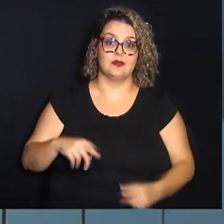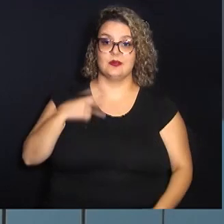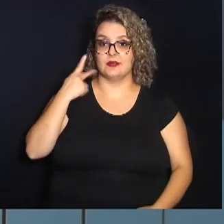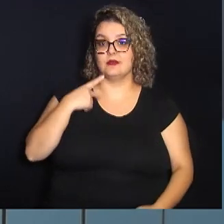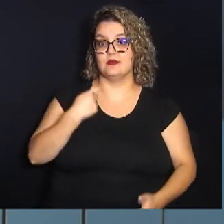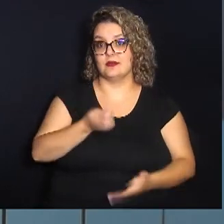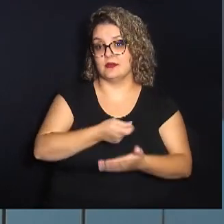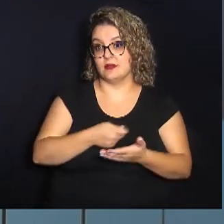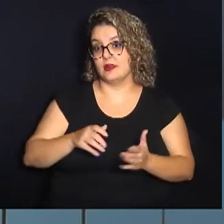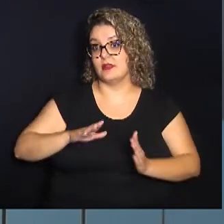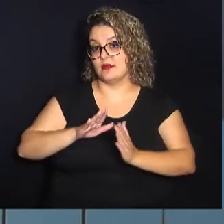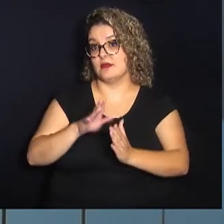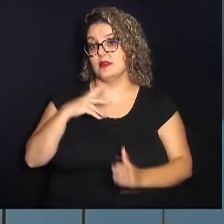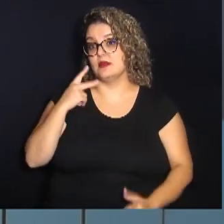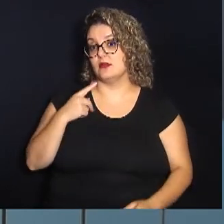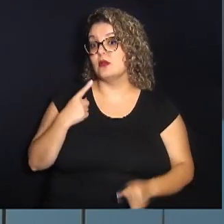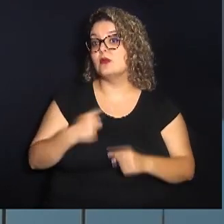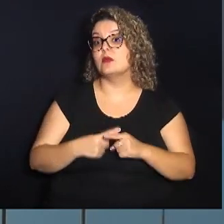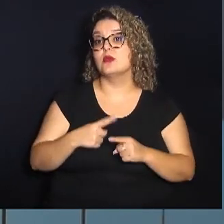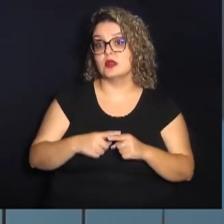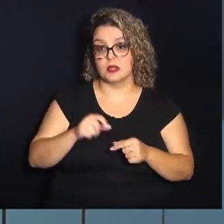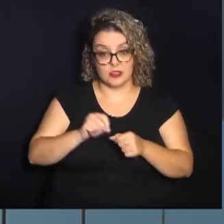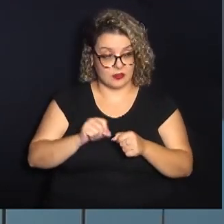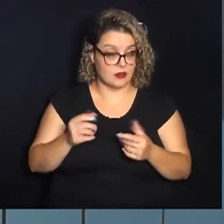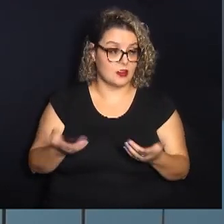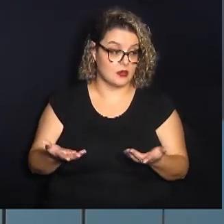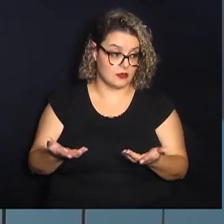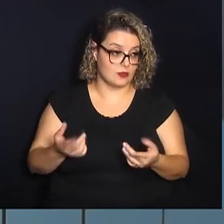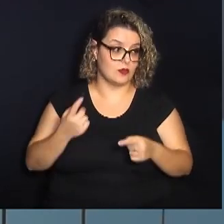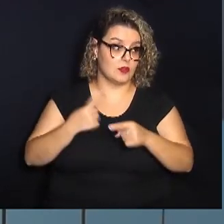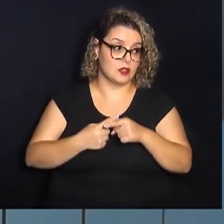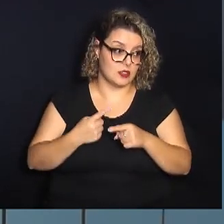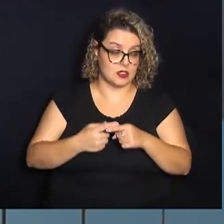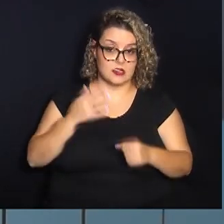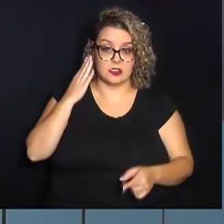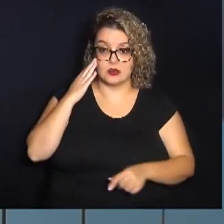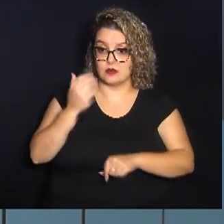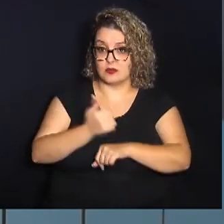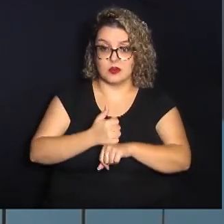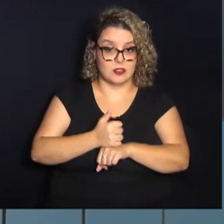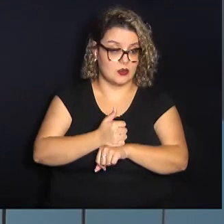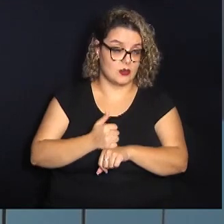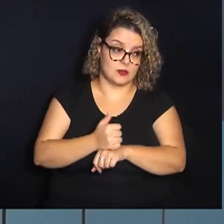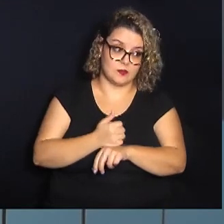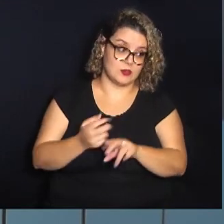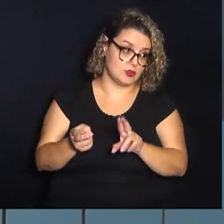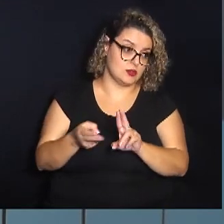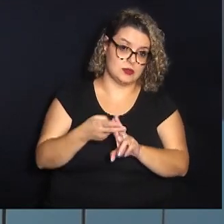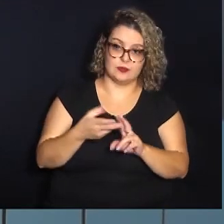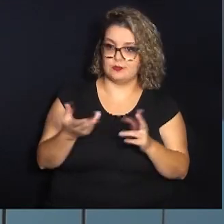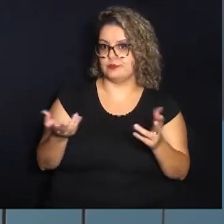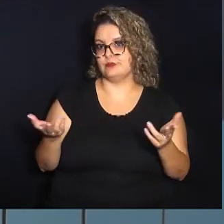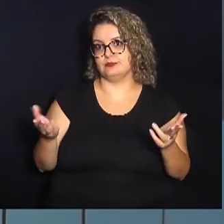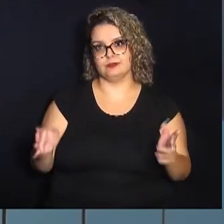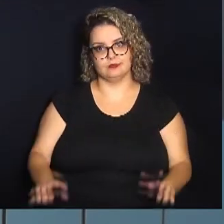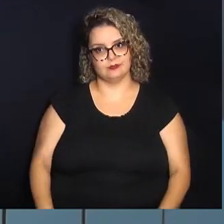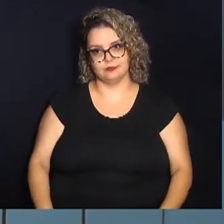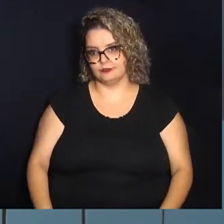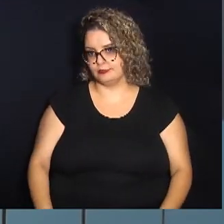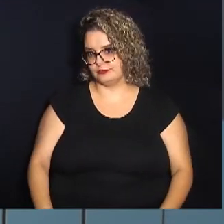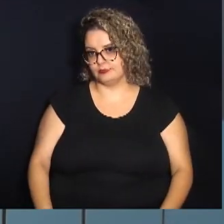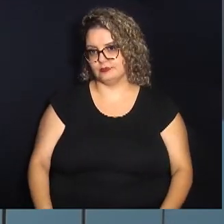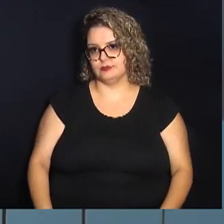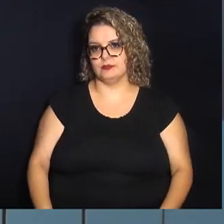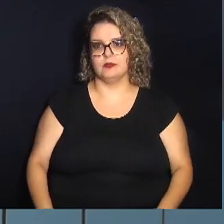frente parlamentar. Mas por que a gente faz isso? Porque a gente sabe que os profissionais do SUS, gente, olha, por mais a gente pode